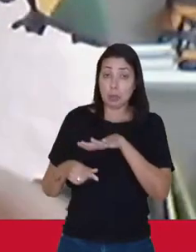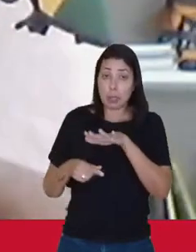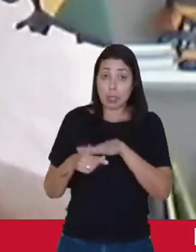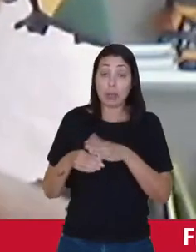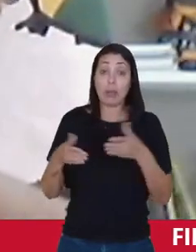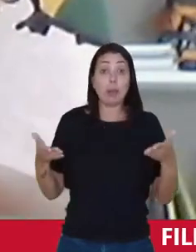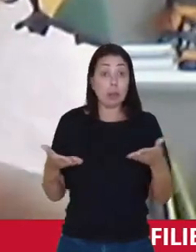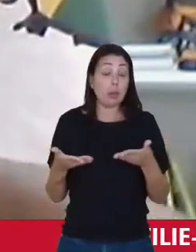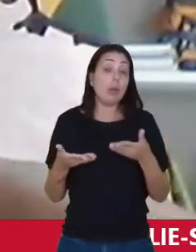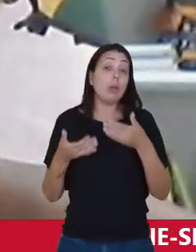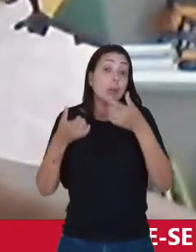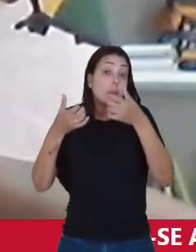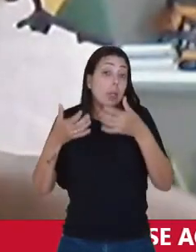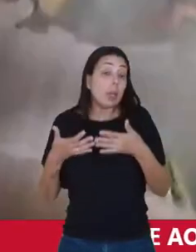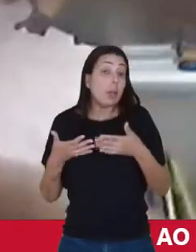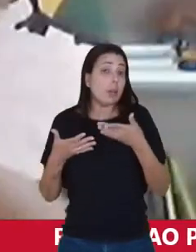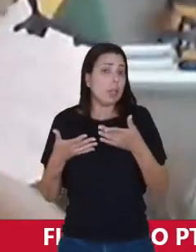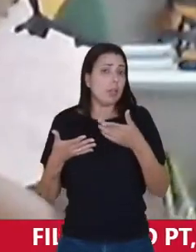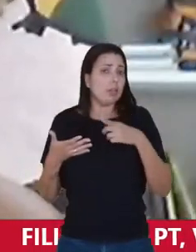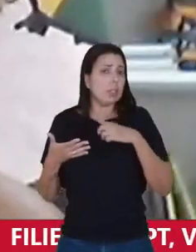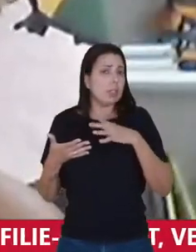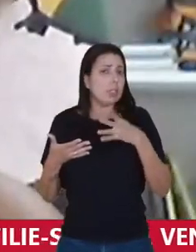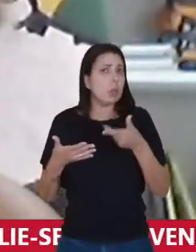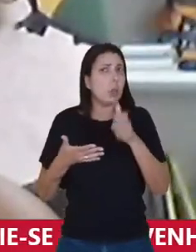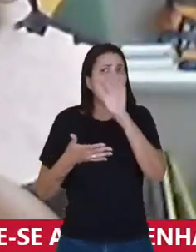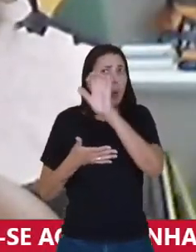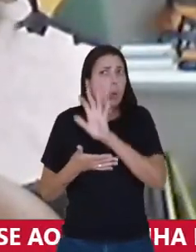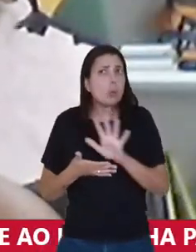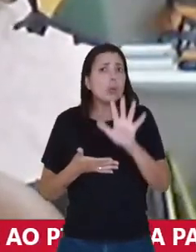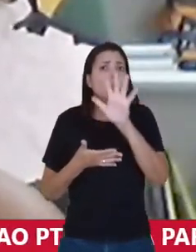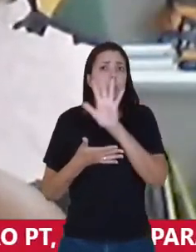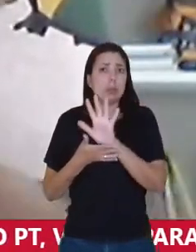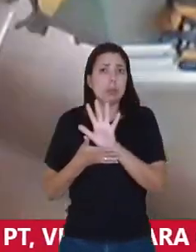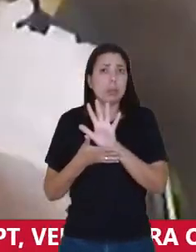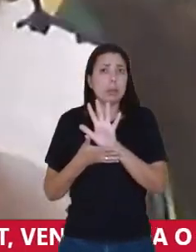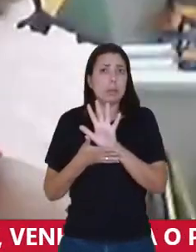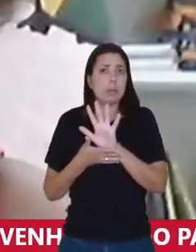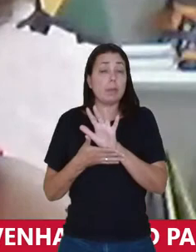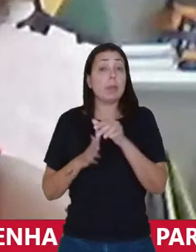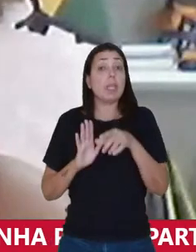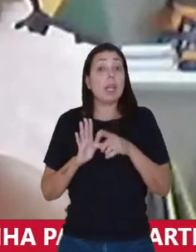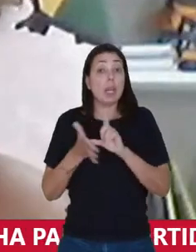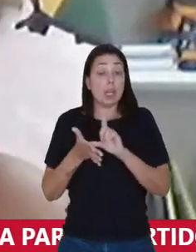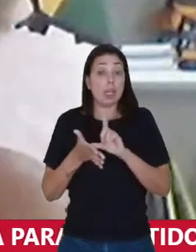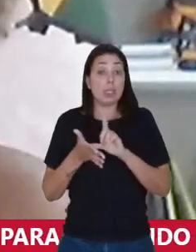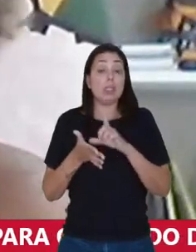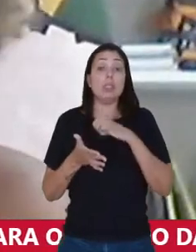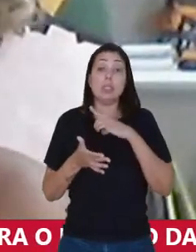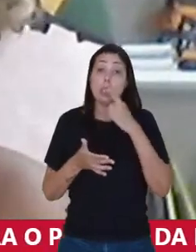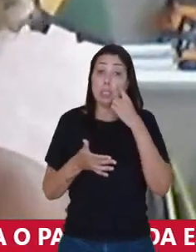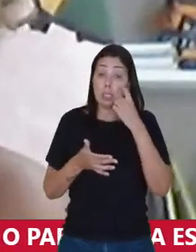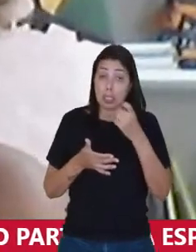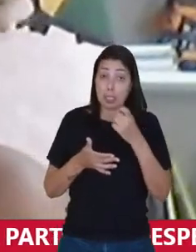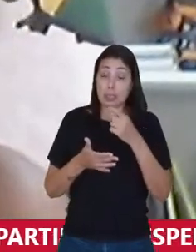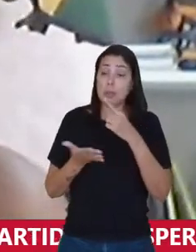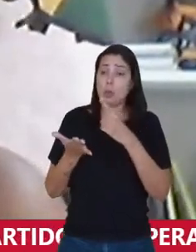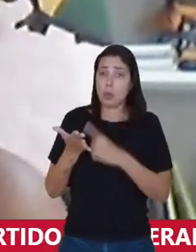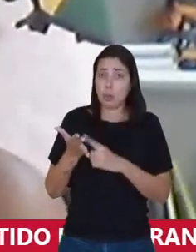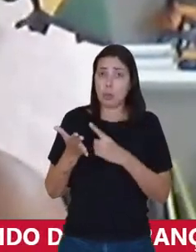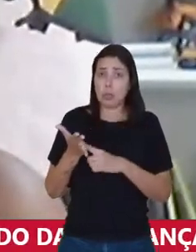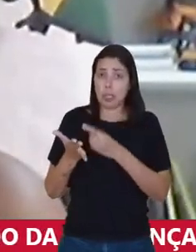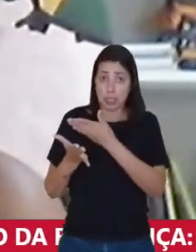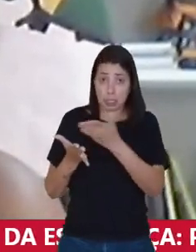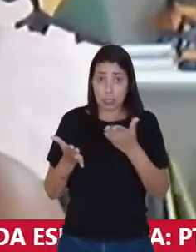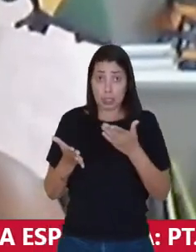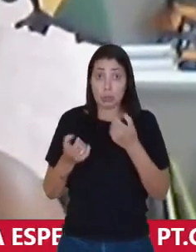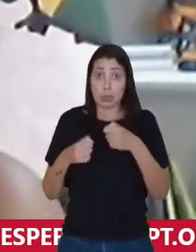função agora. Quer dizer, você tem todo um Estado que antes tensionado para cumprir aquilo